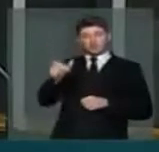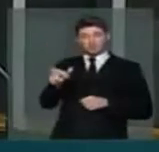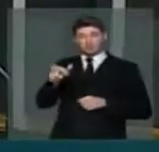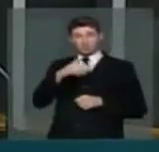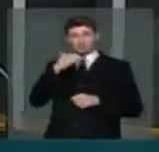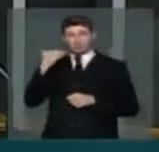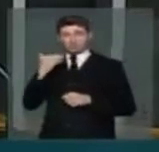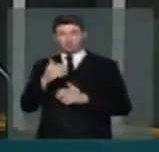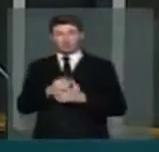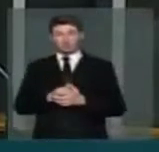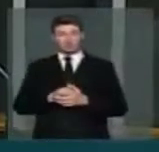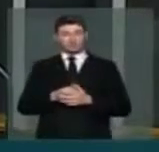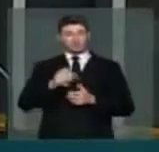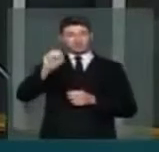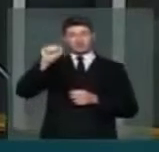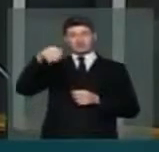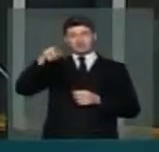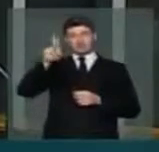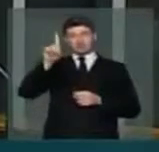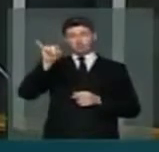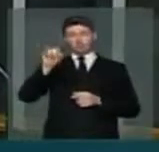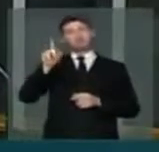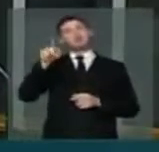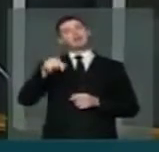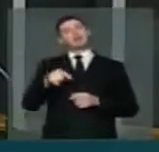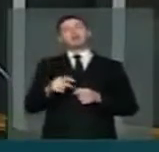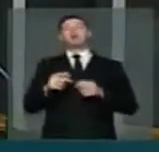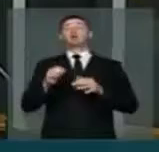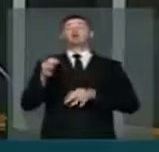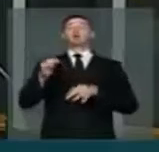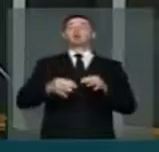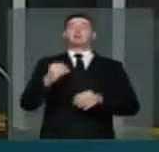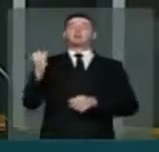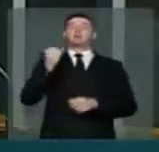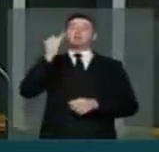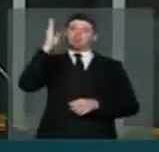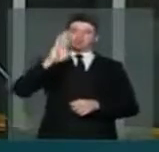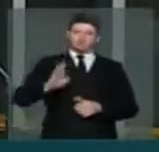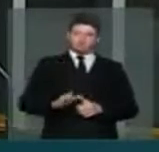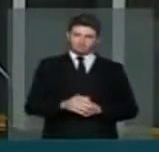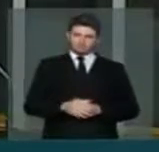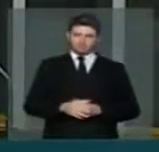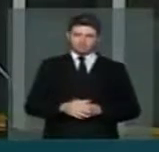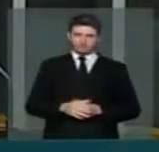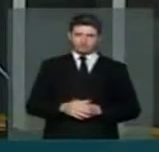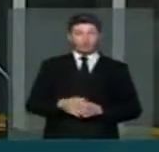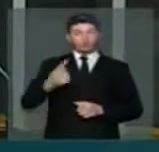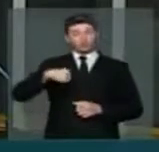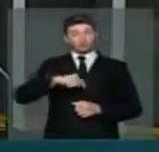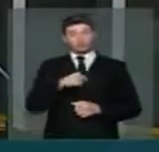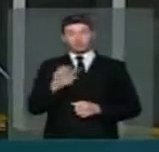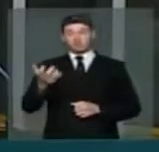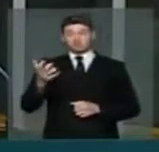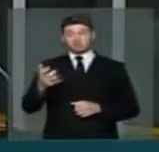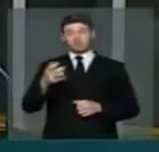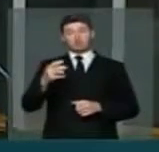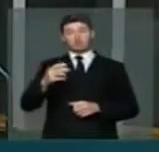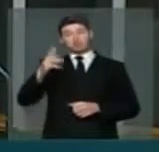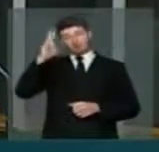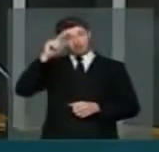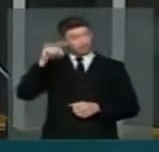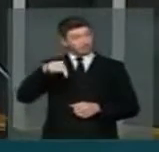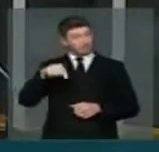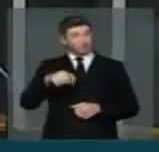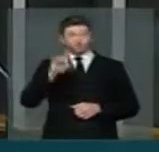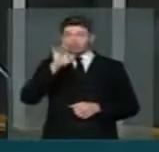um julgamento exemplar, simbólico para a nação brasileira. Nós queremos lembrar aqui que